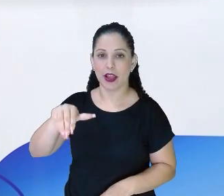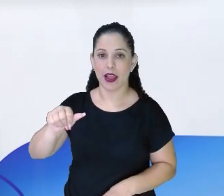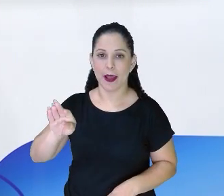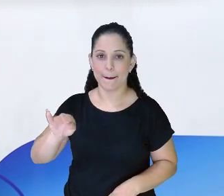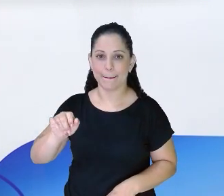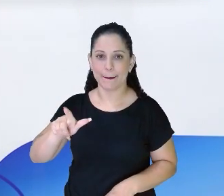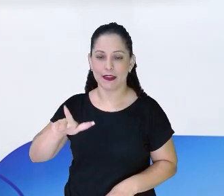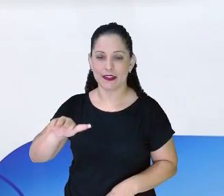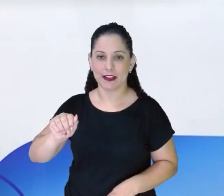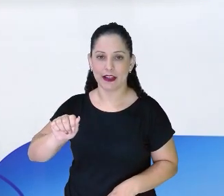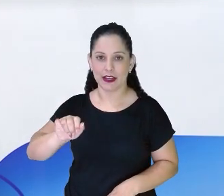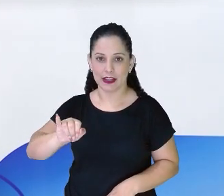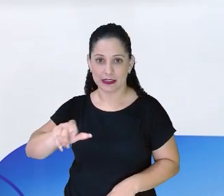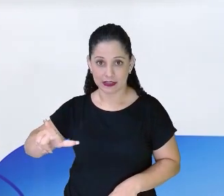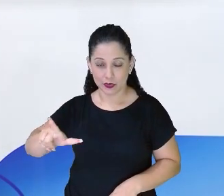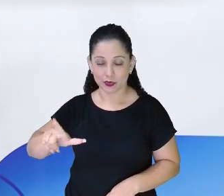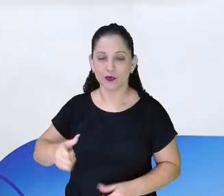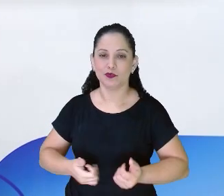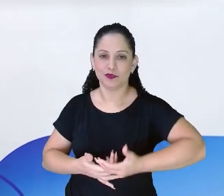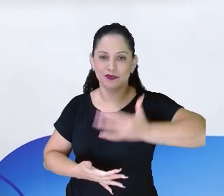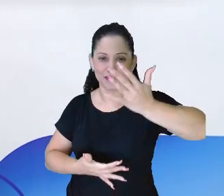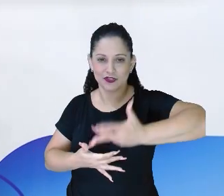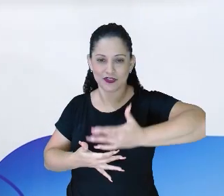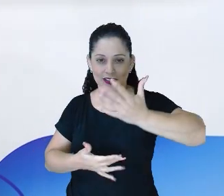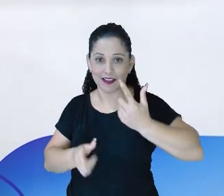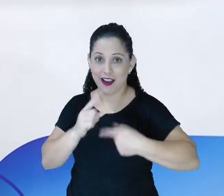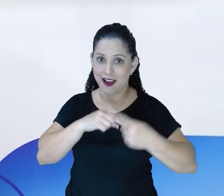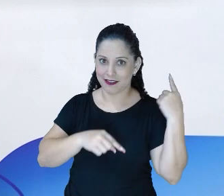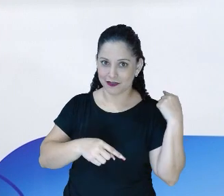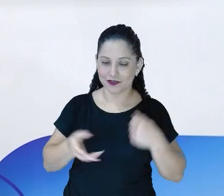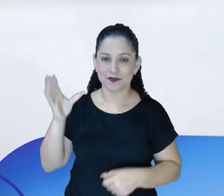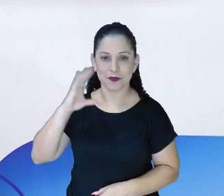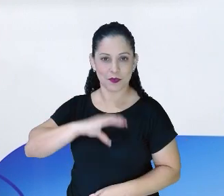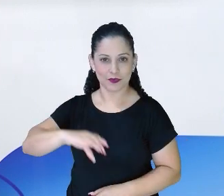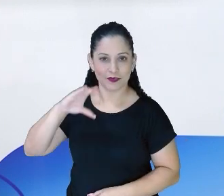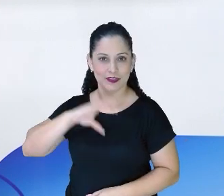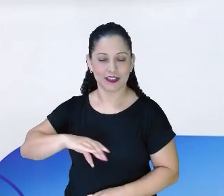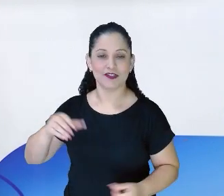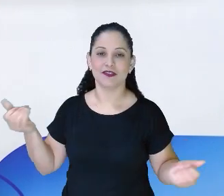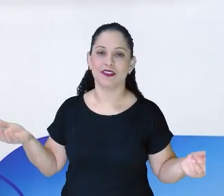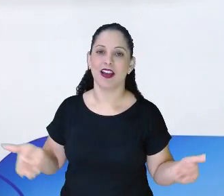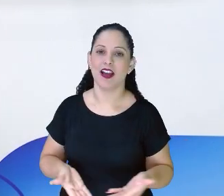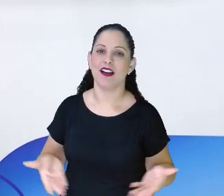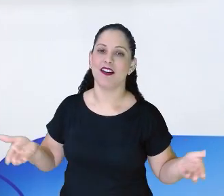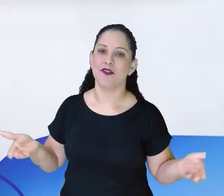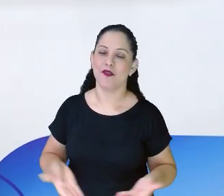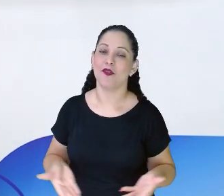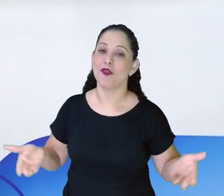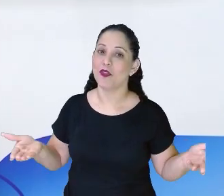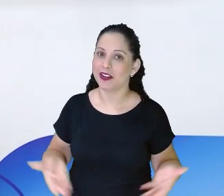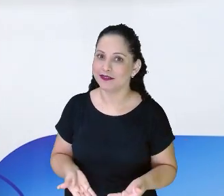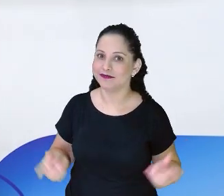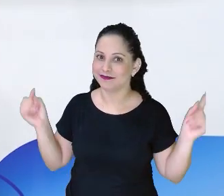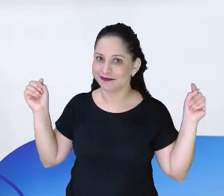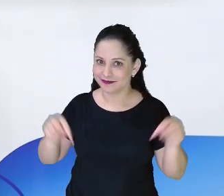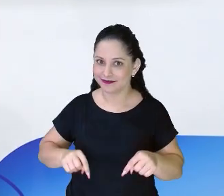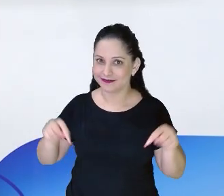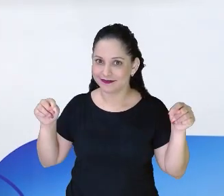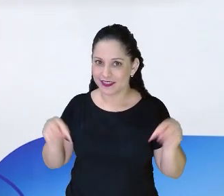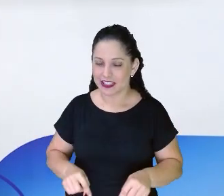né? Deu aula de língua portuguesa, interagiu com vocês e agora vai repassar, né, a